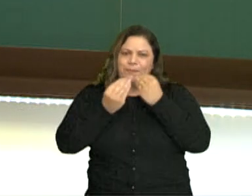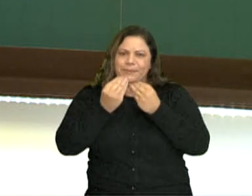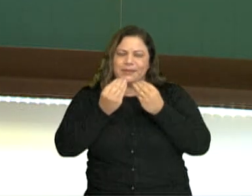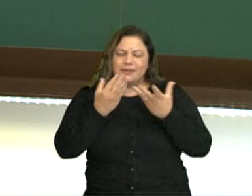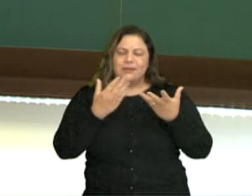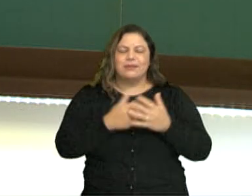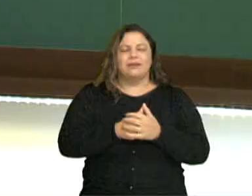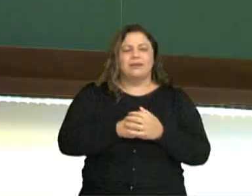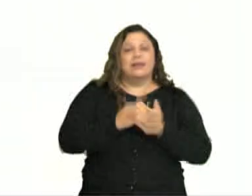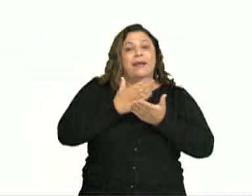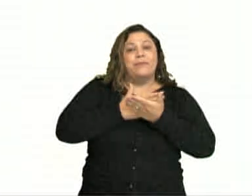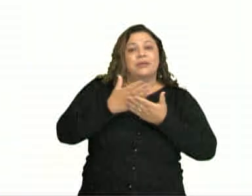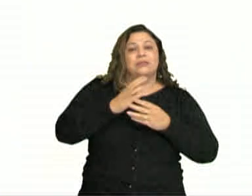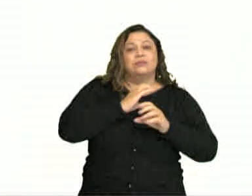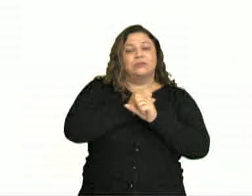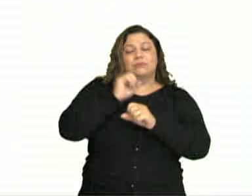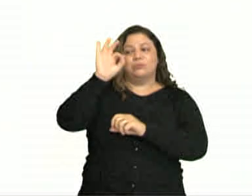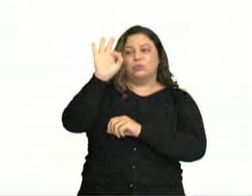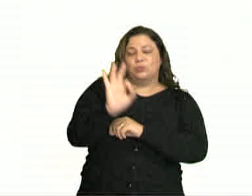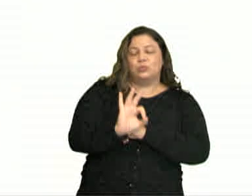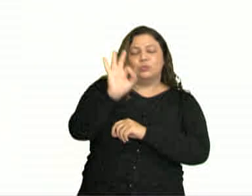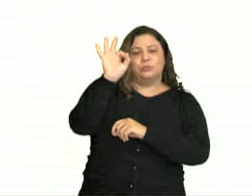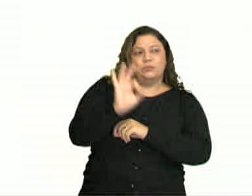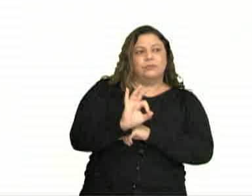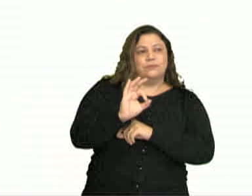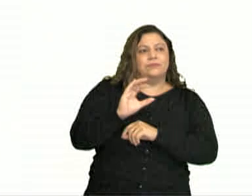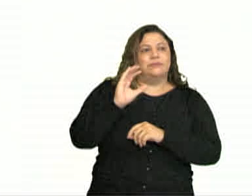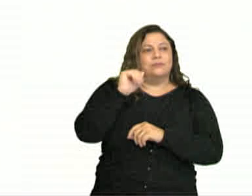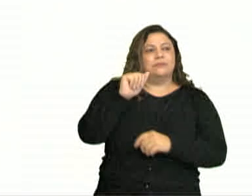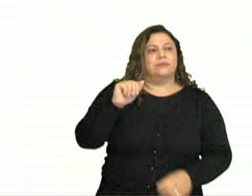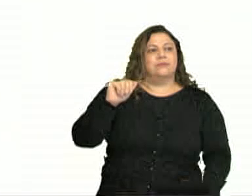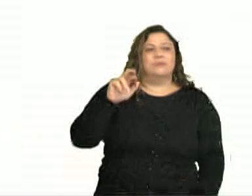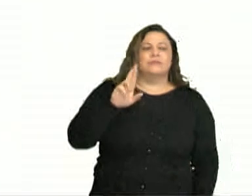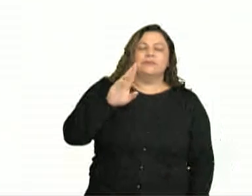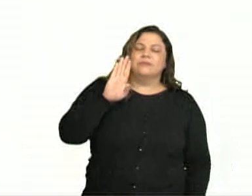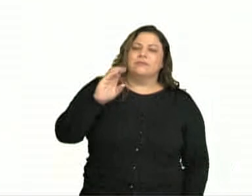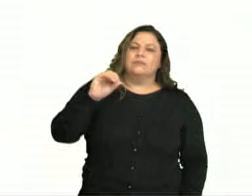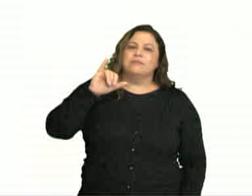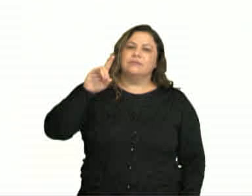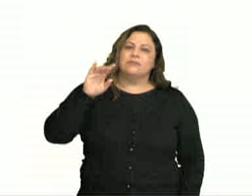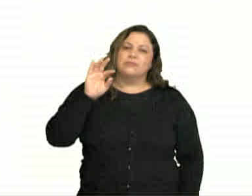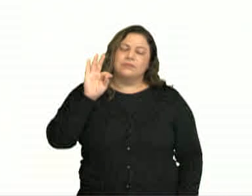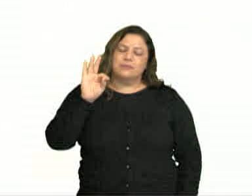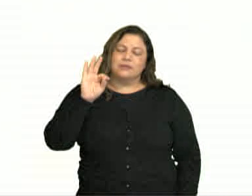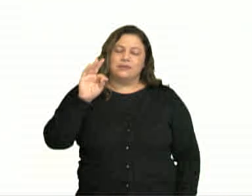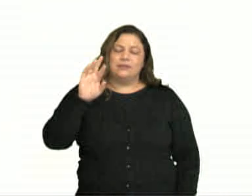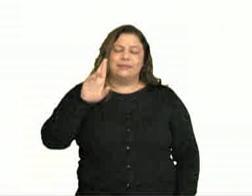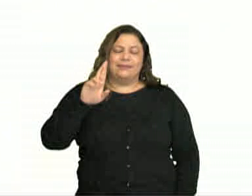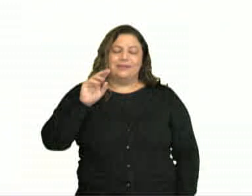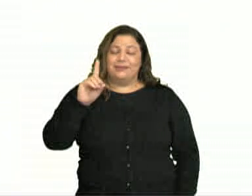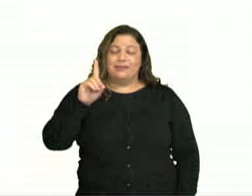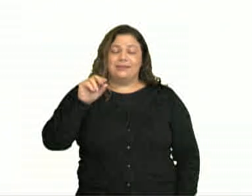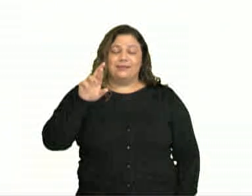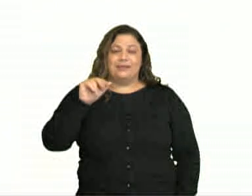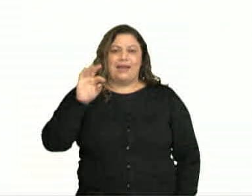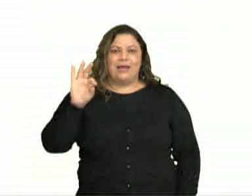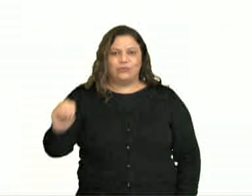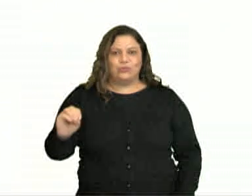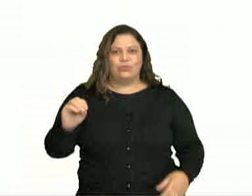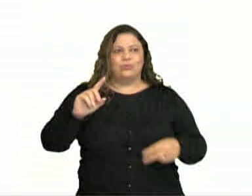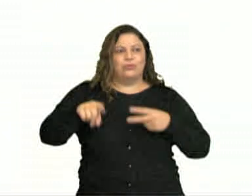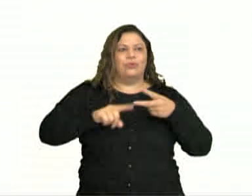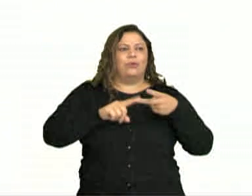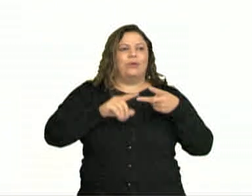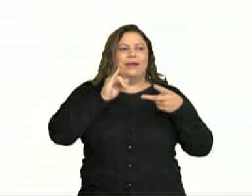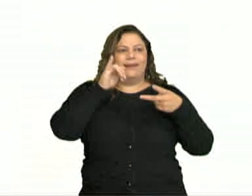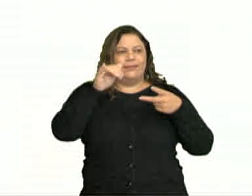de carboidratos, proteínas e gorduras necessárias para manter as funções vitais do organismo em pleno funcionamento.